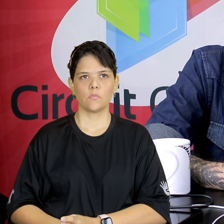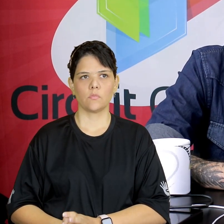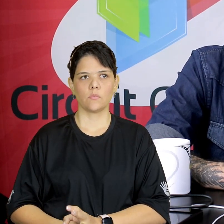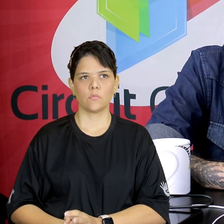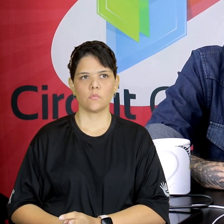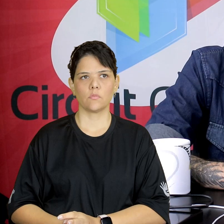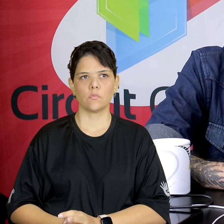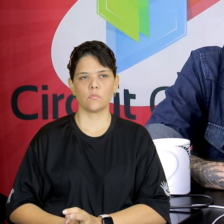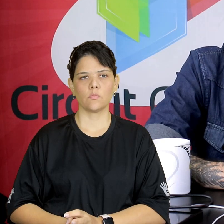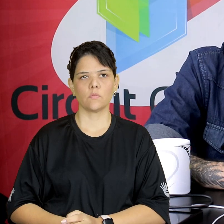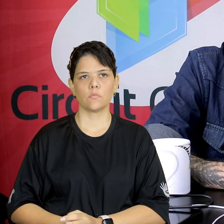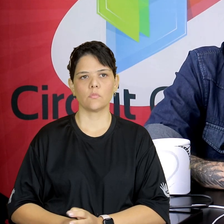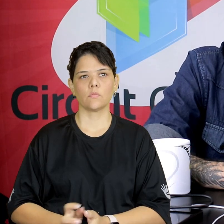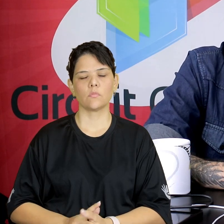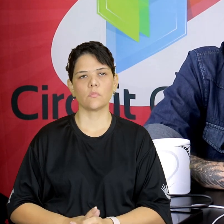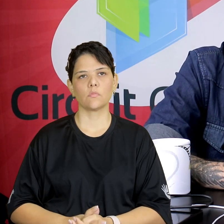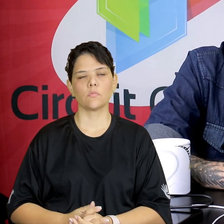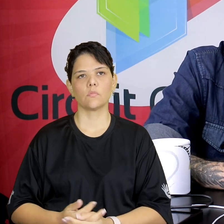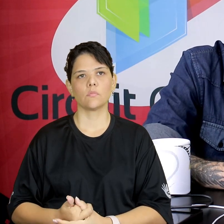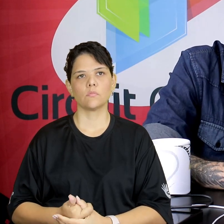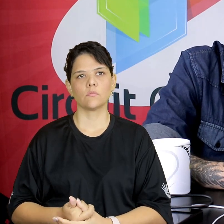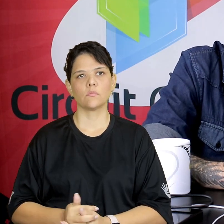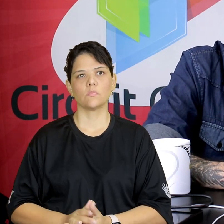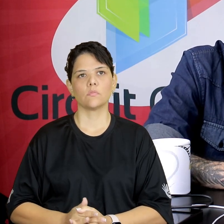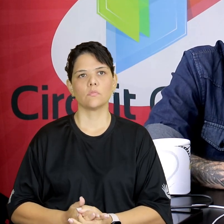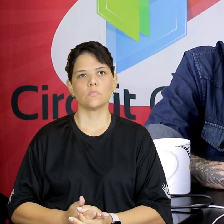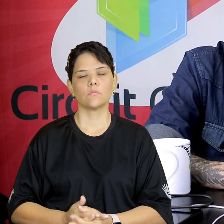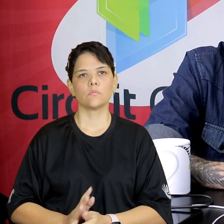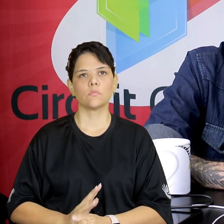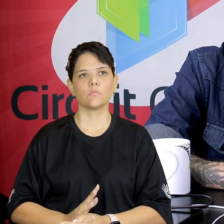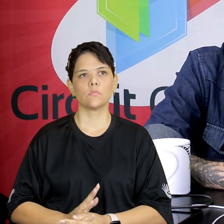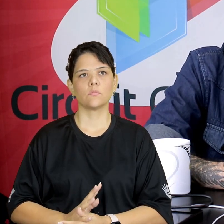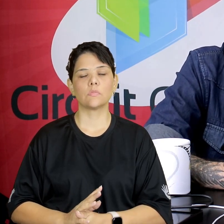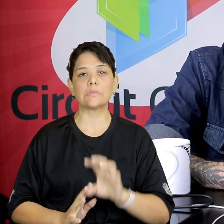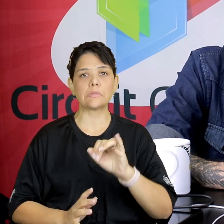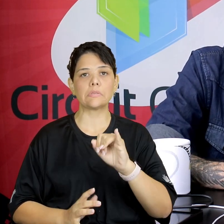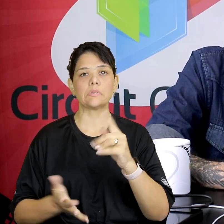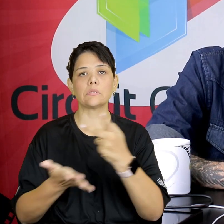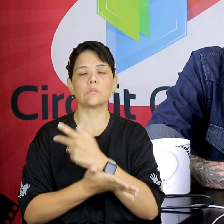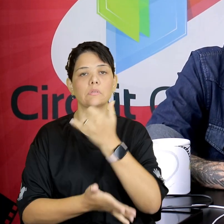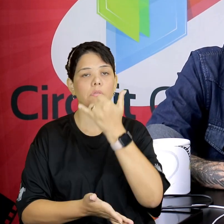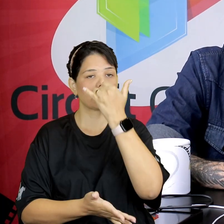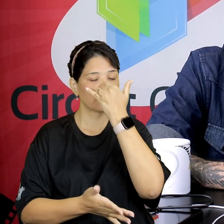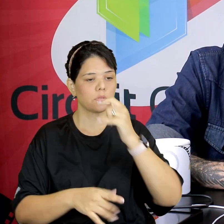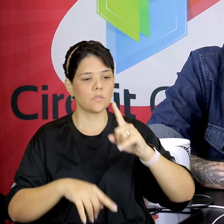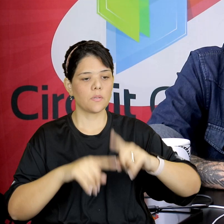Ah, tá. O que fazer quando o material já editado corrompe, apresenta borrões ou algo do tipo?